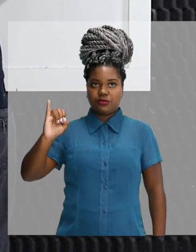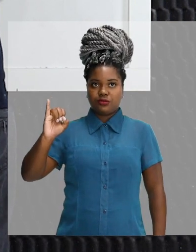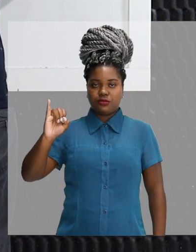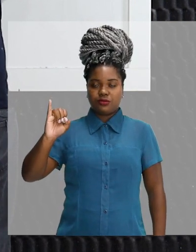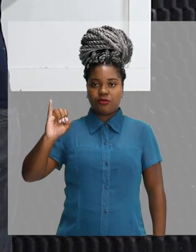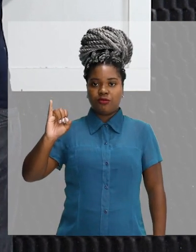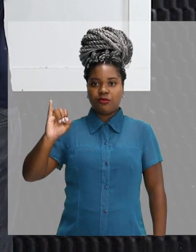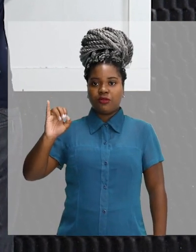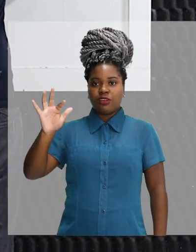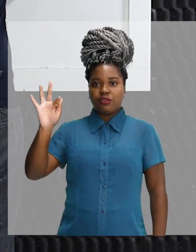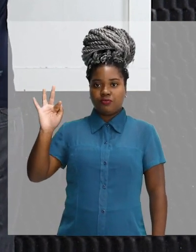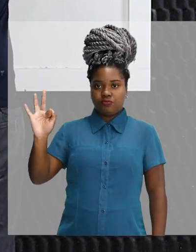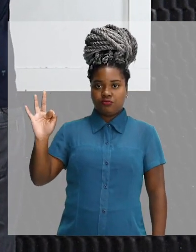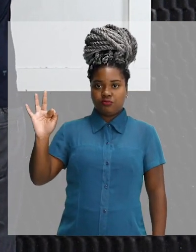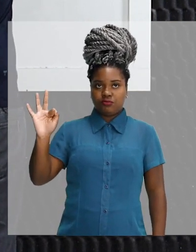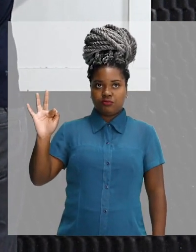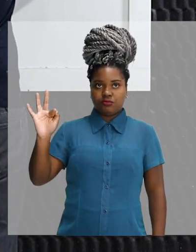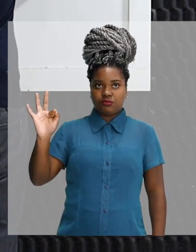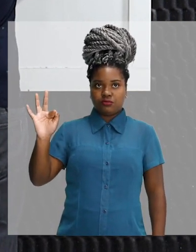é a força